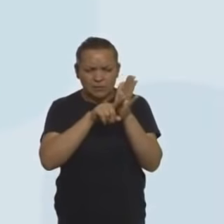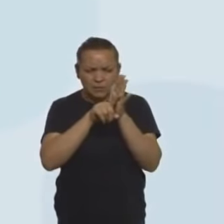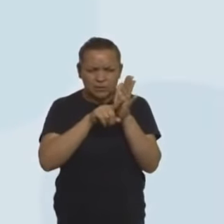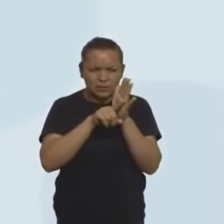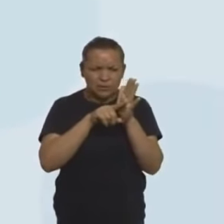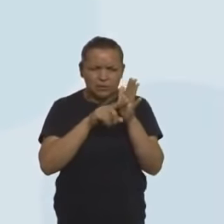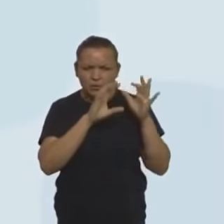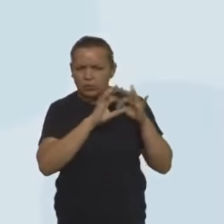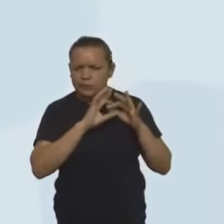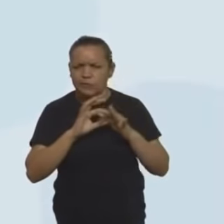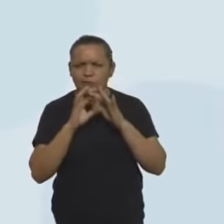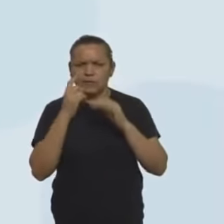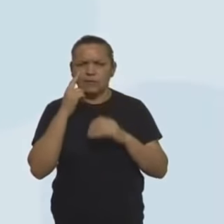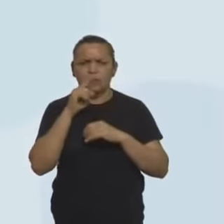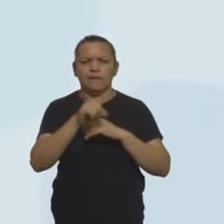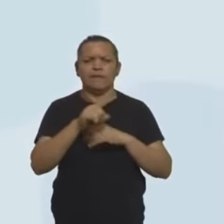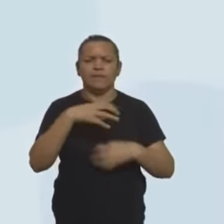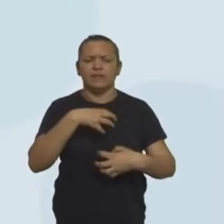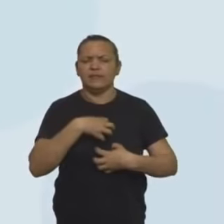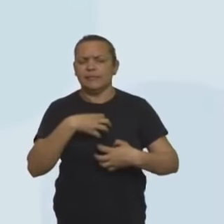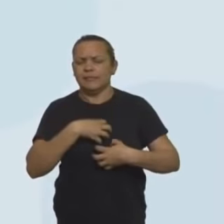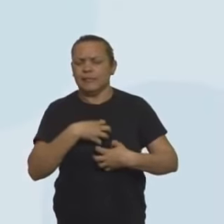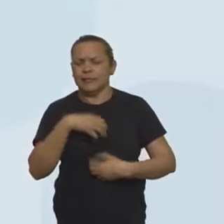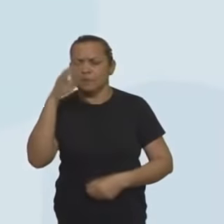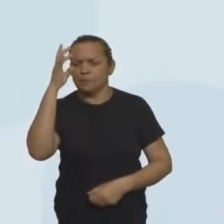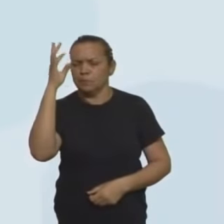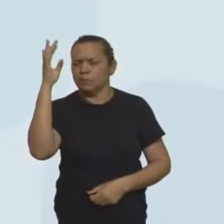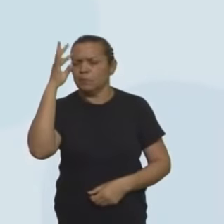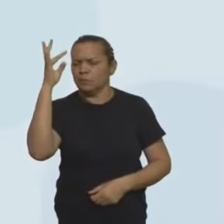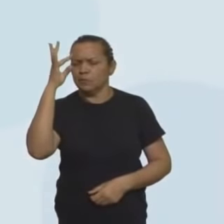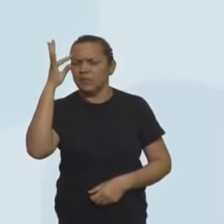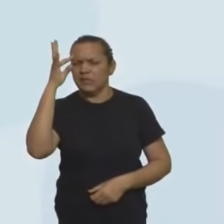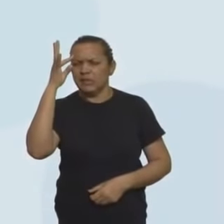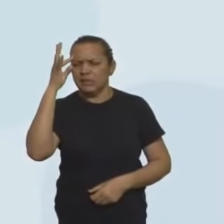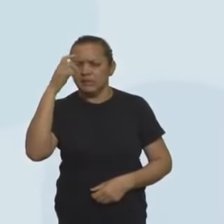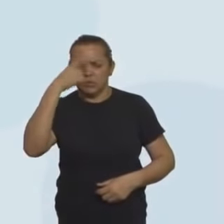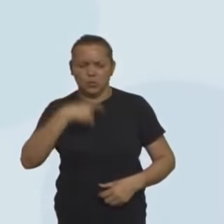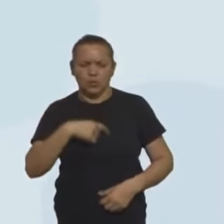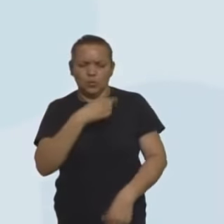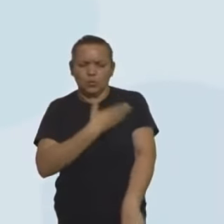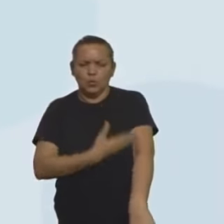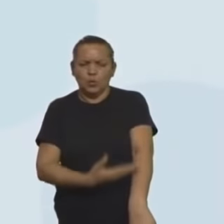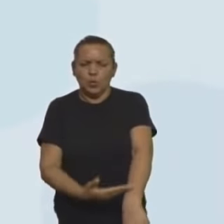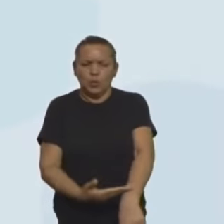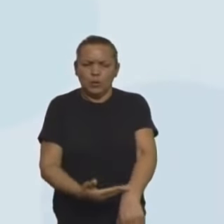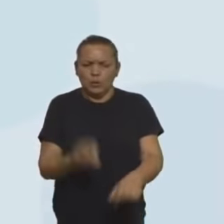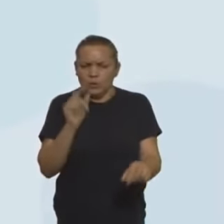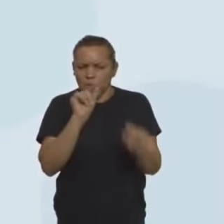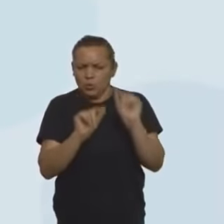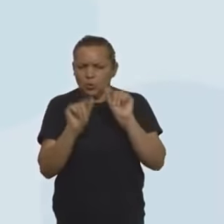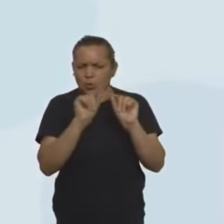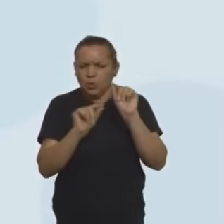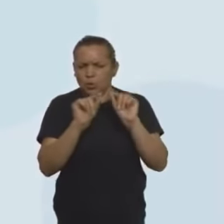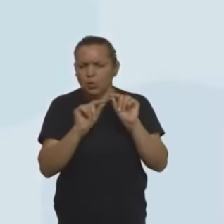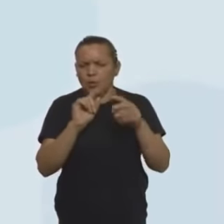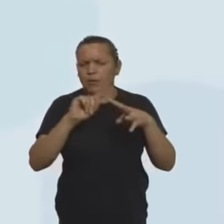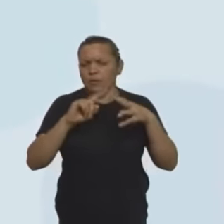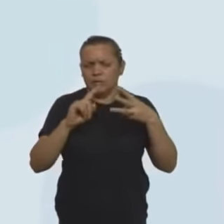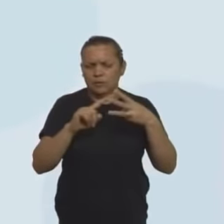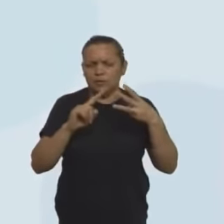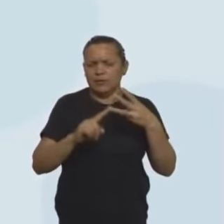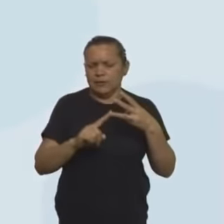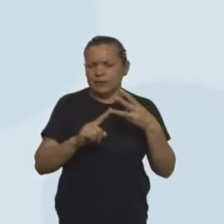que a gente sente, o que a gente pensa e como a gente se comporta, né, essas 3 arestas